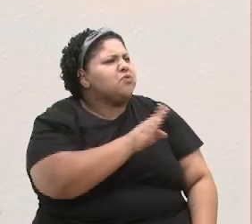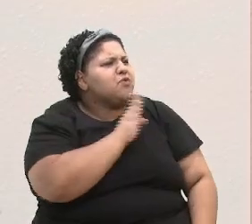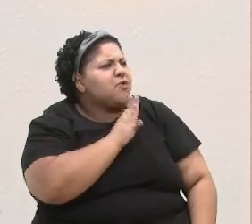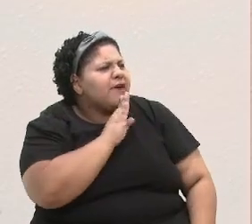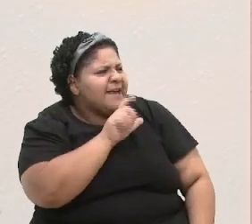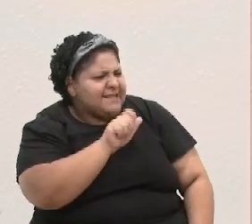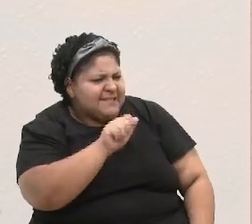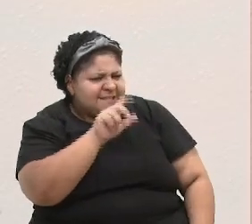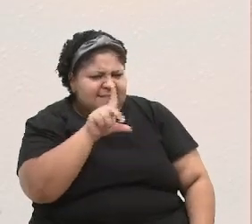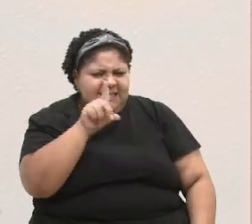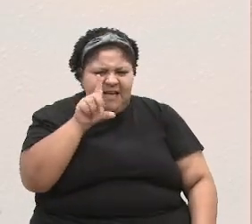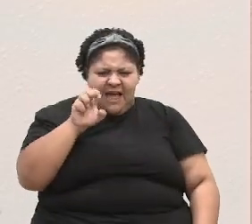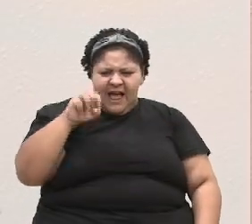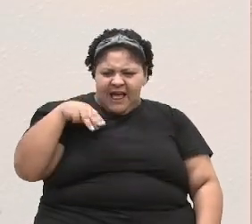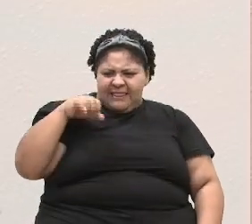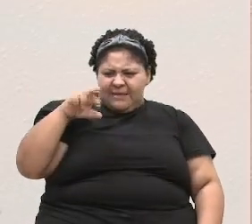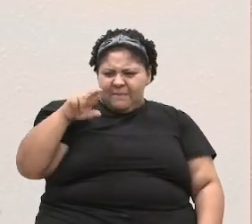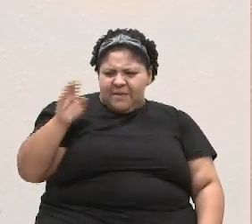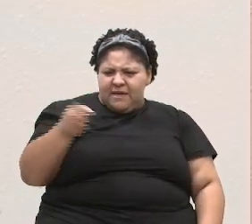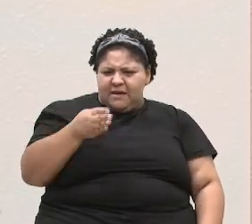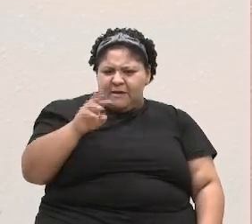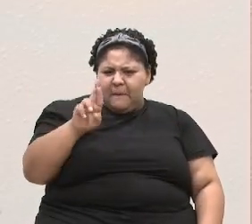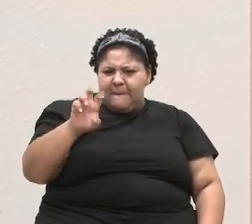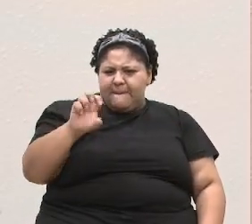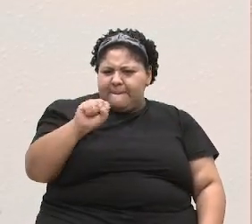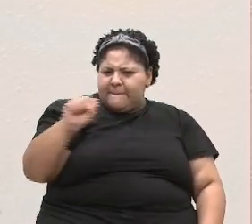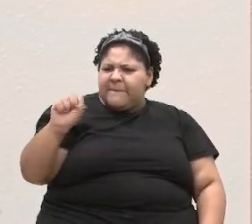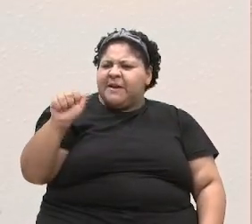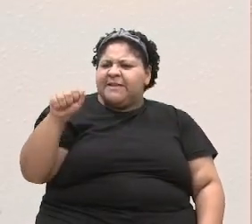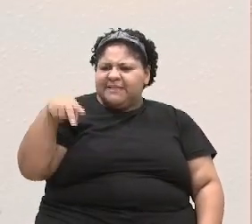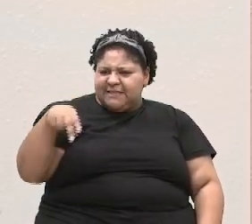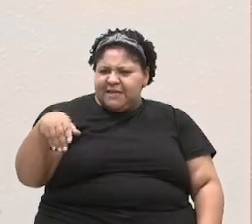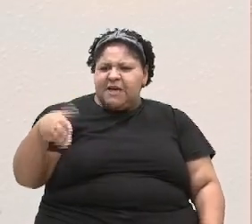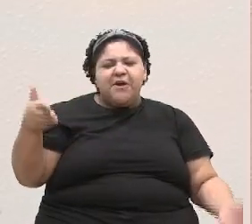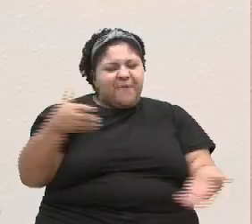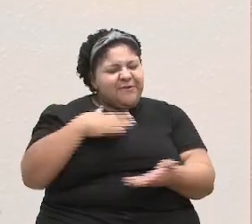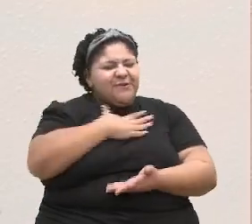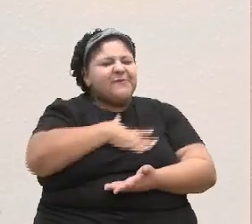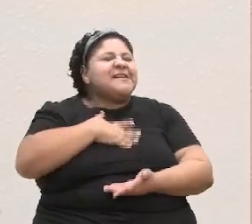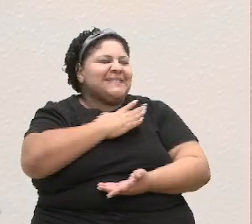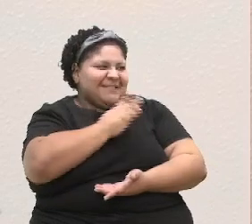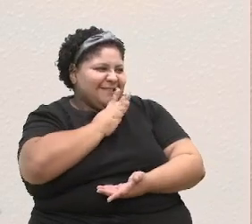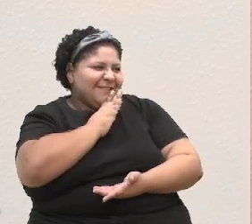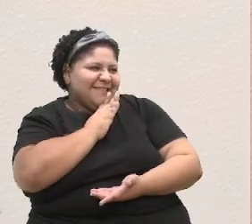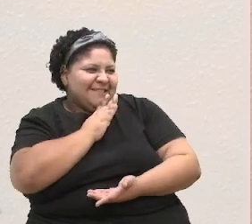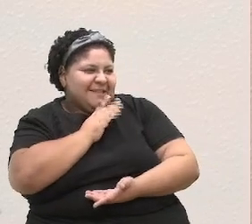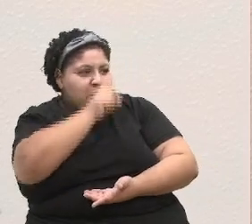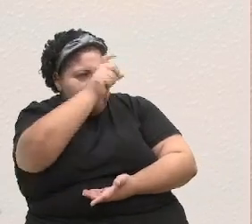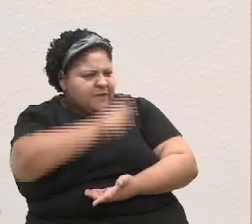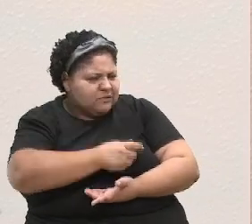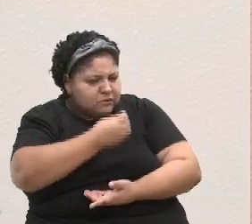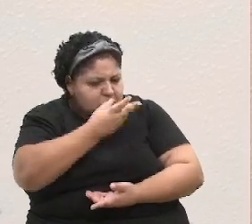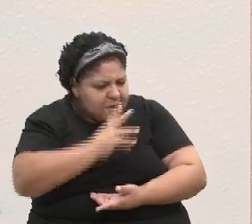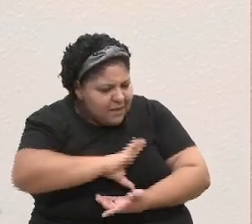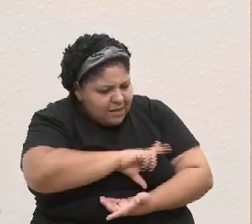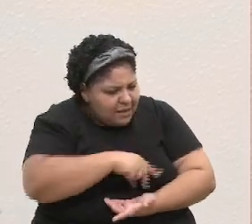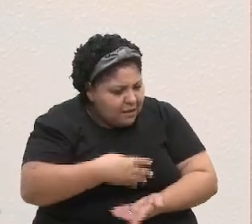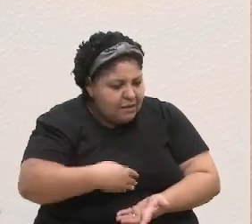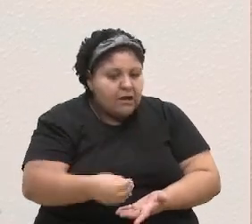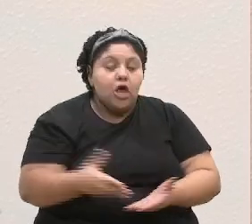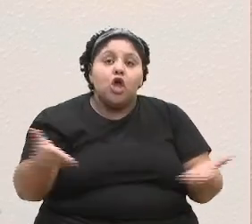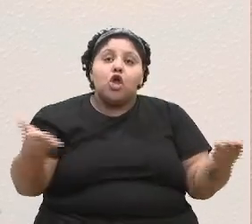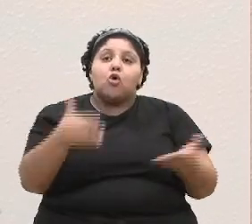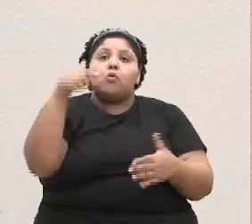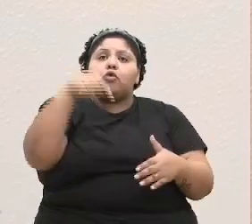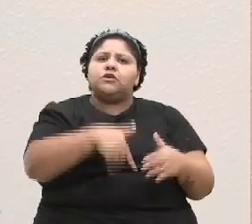o Ademir Bressan, essa pessoa do bem, essa pessoa, né, que tanto ama o seu filho, e que hoje essa casa tem que